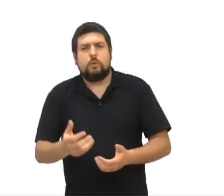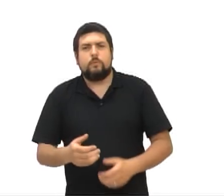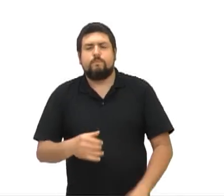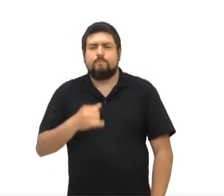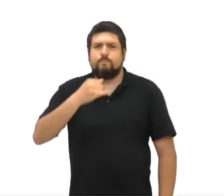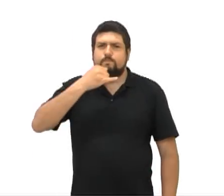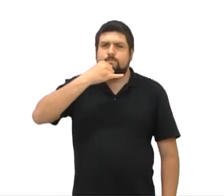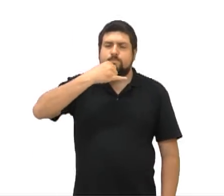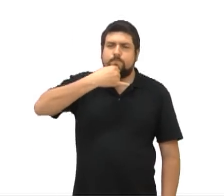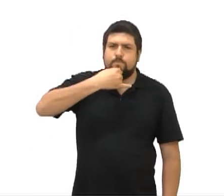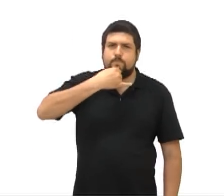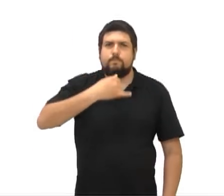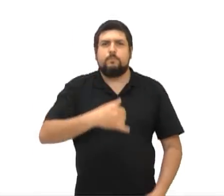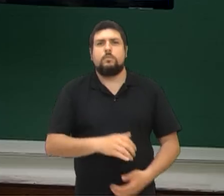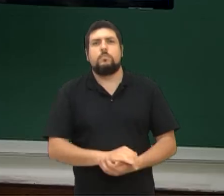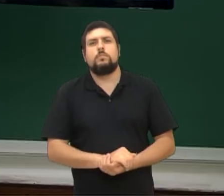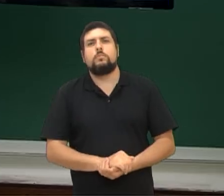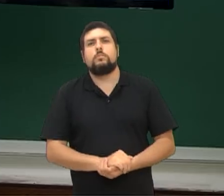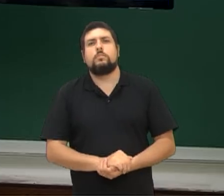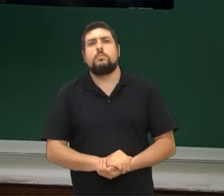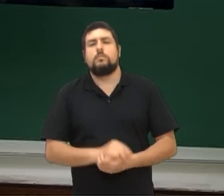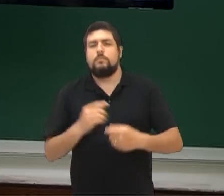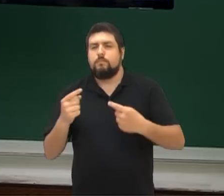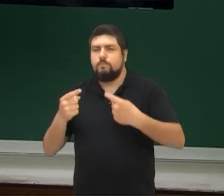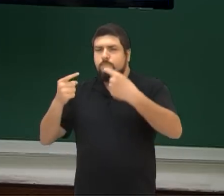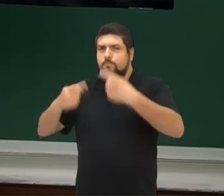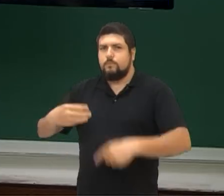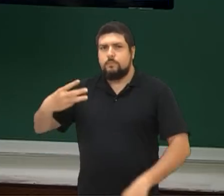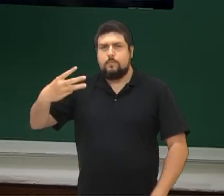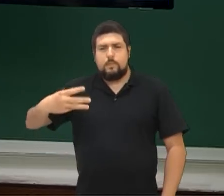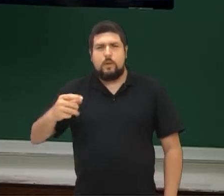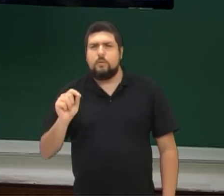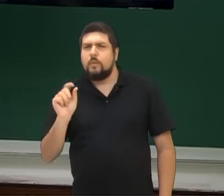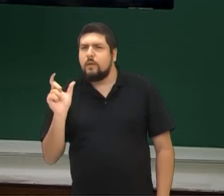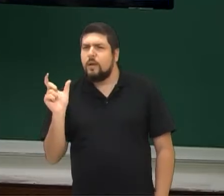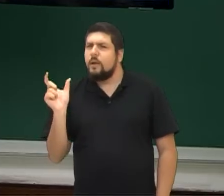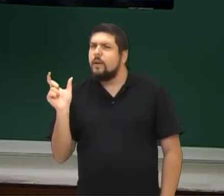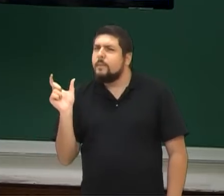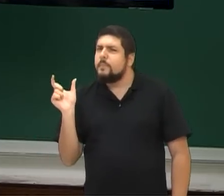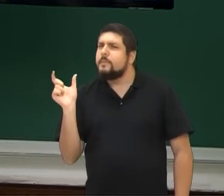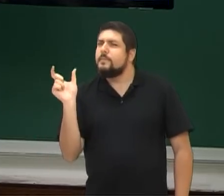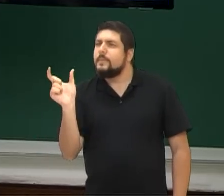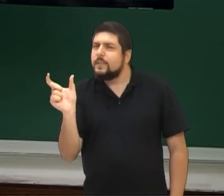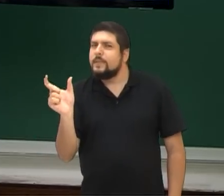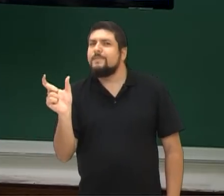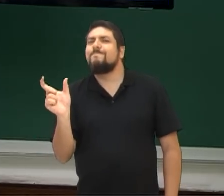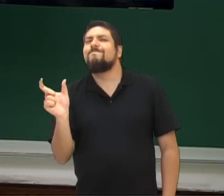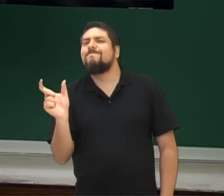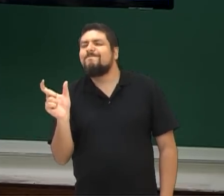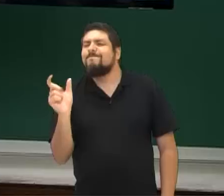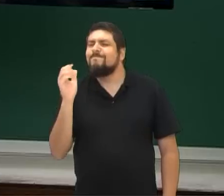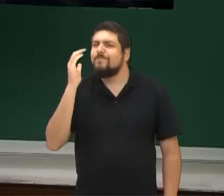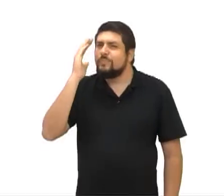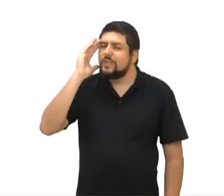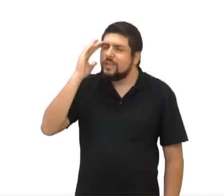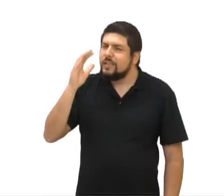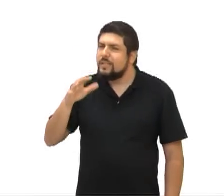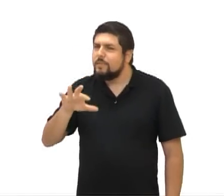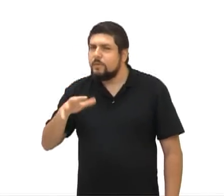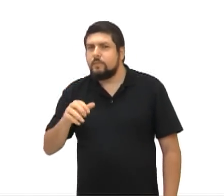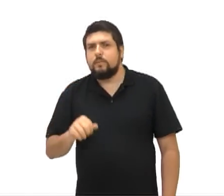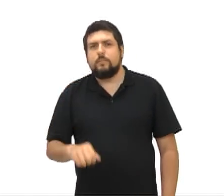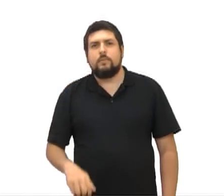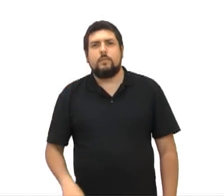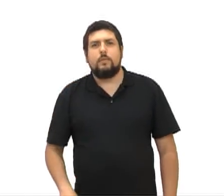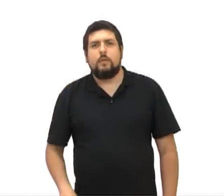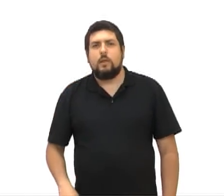Lamentável. Tem um quiz 3 aqui para você, porque tem uma palavrinha que talvez a gente não tenha entendido direito. Qual o sentido